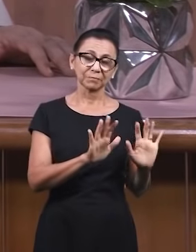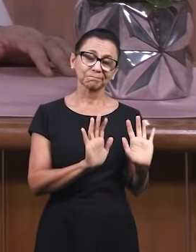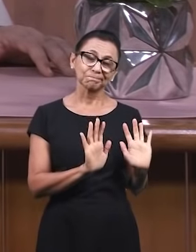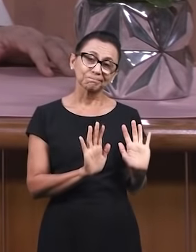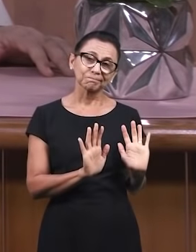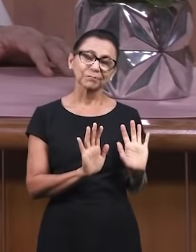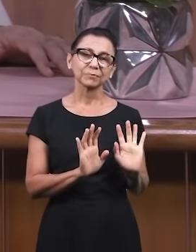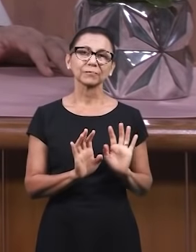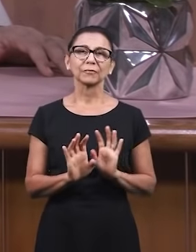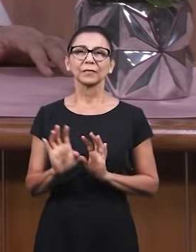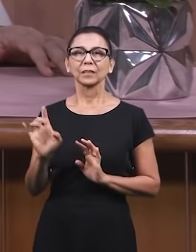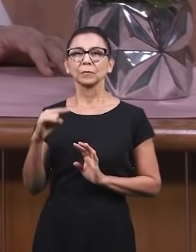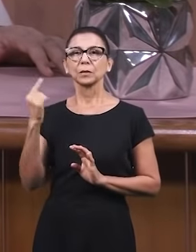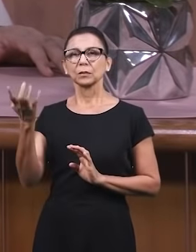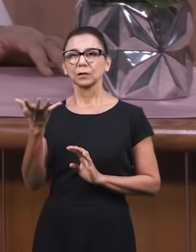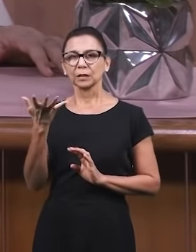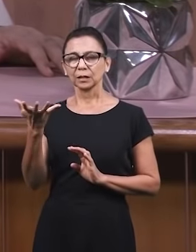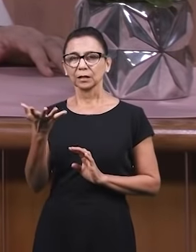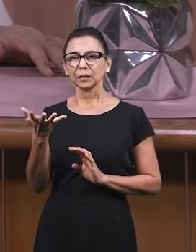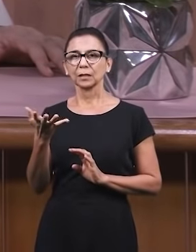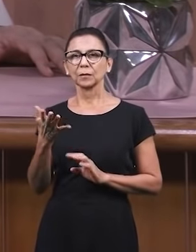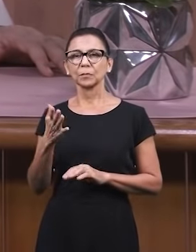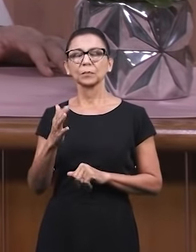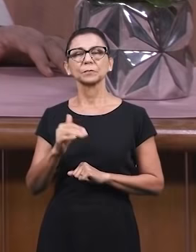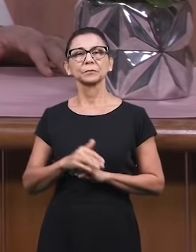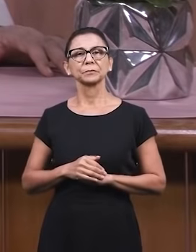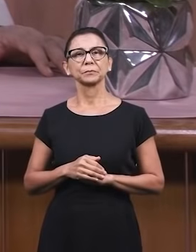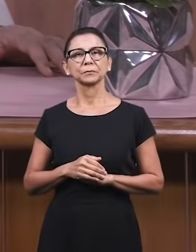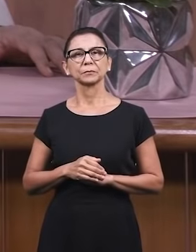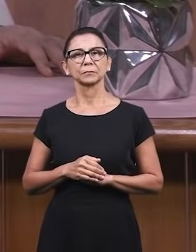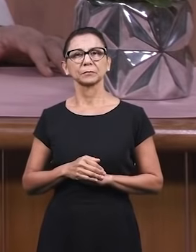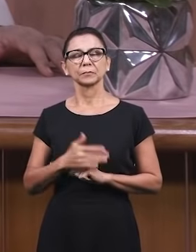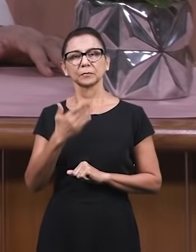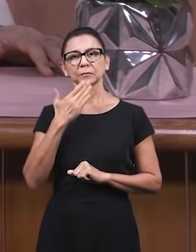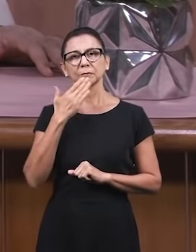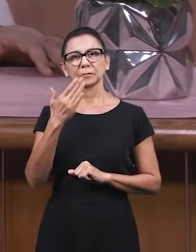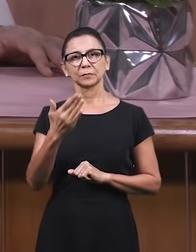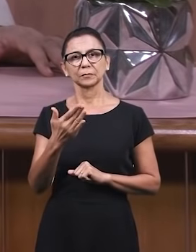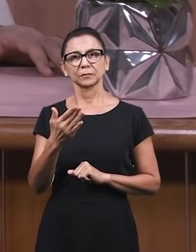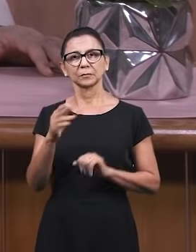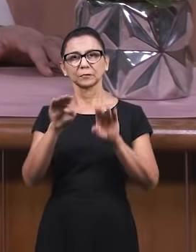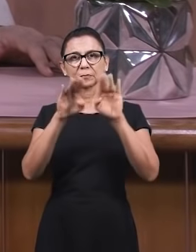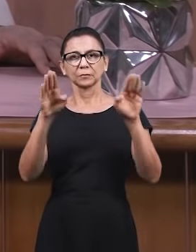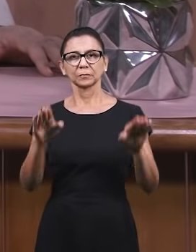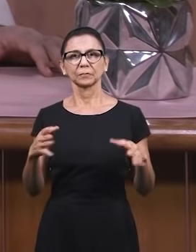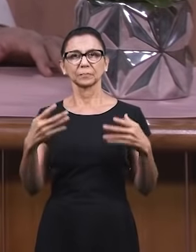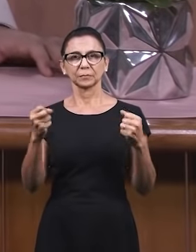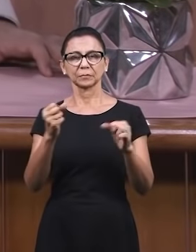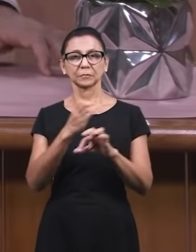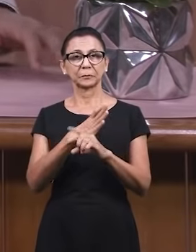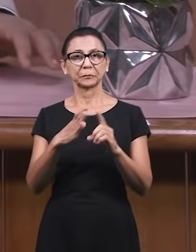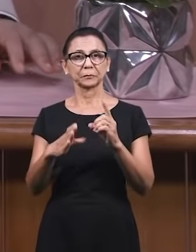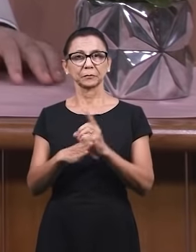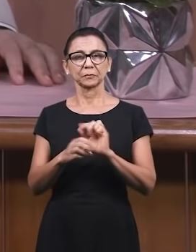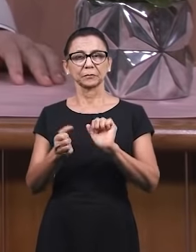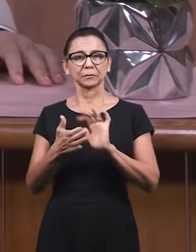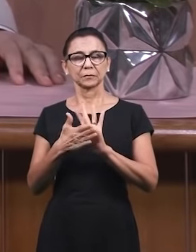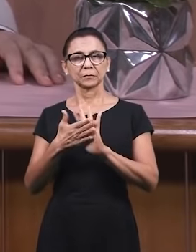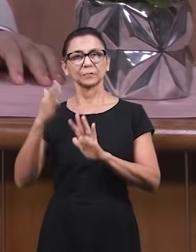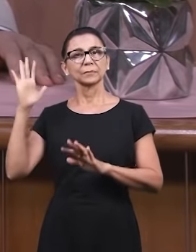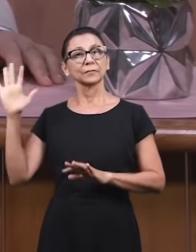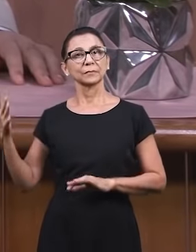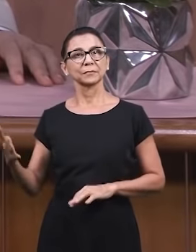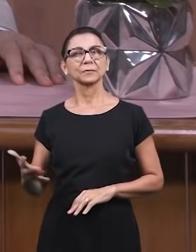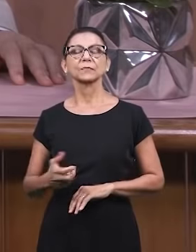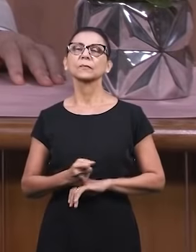Senhor, aquilo de mais maravilhoso que temos na nossa vida. Te louvamos por isso, pedimos agora que tu recebas no teu altar o nosso culto, nosso louvor